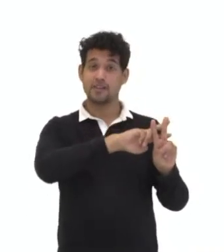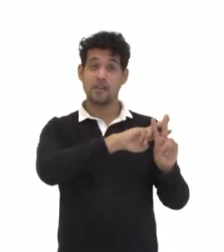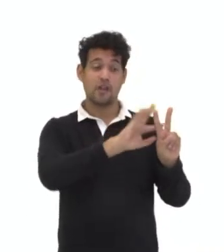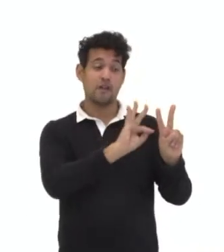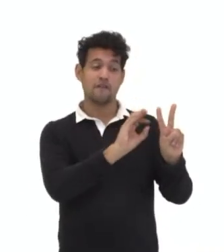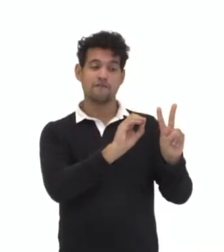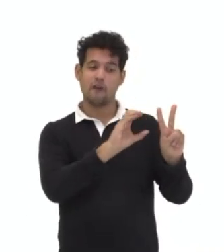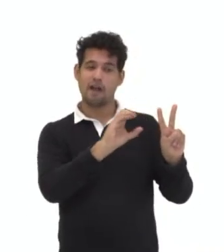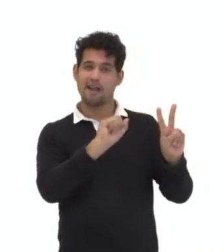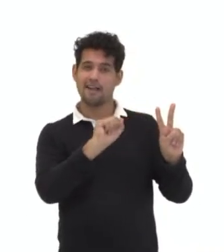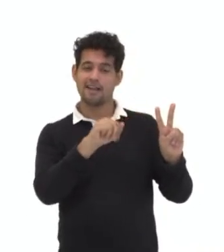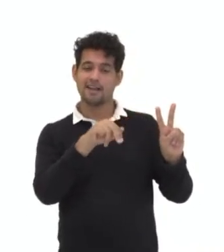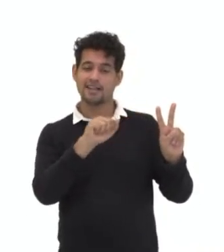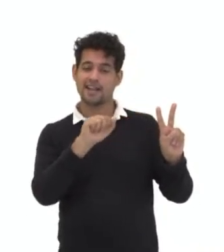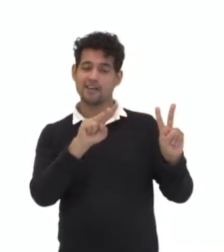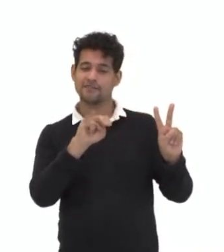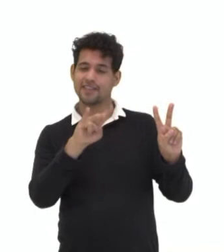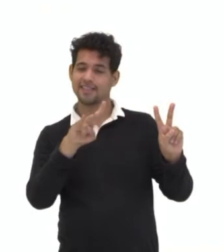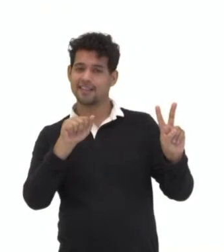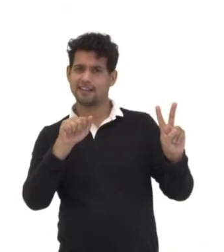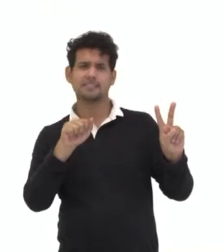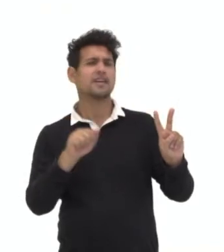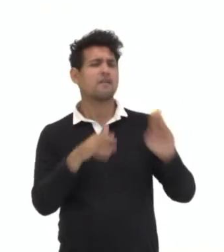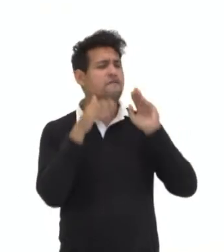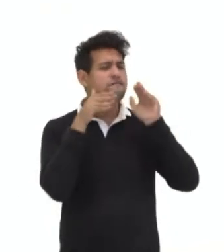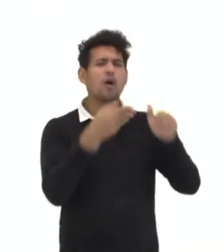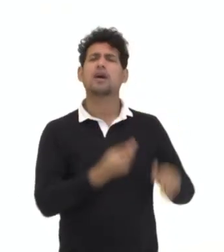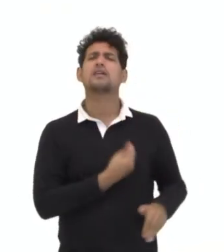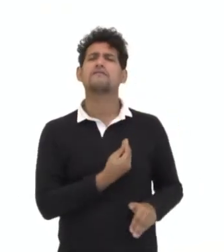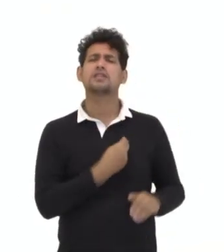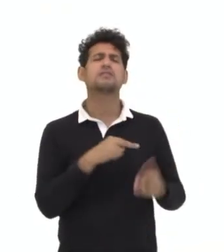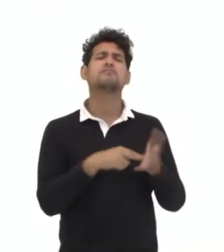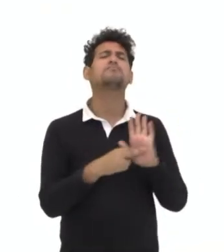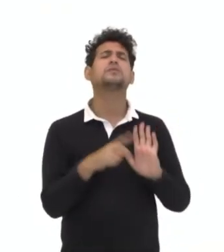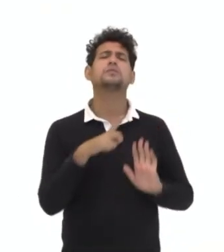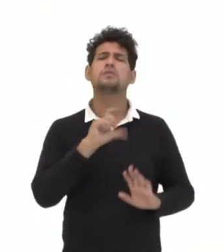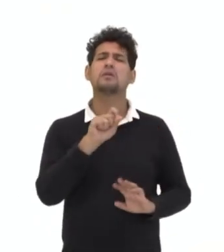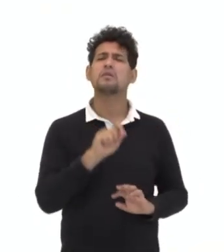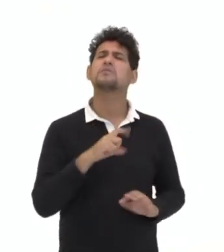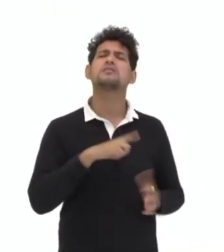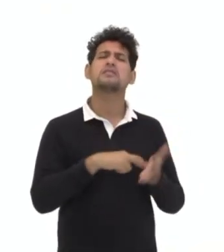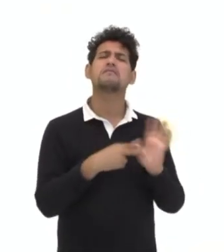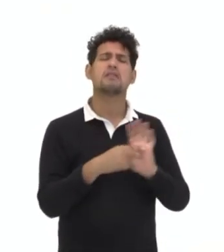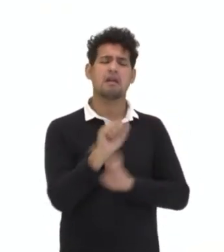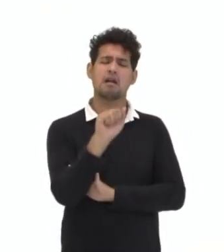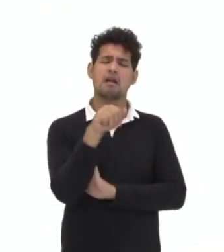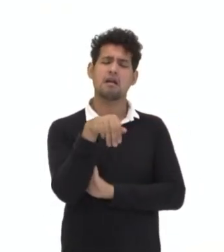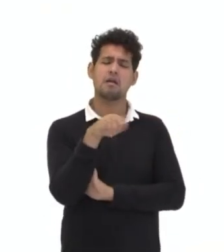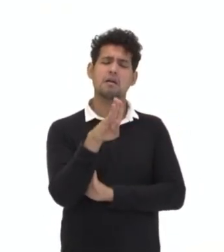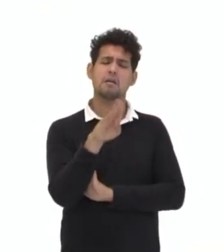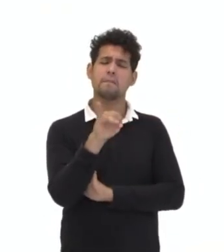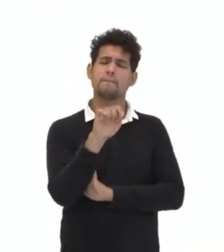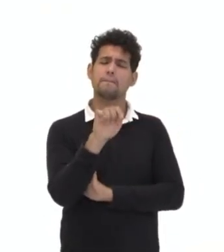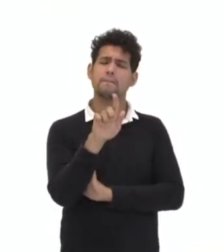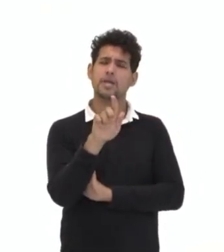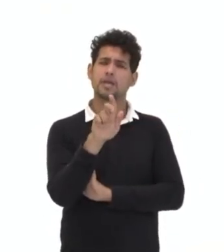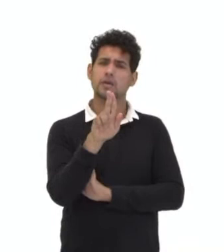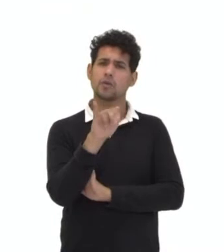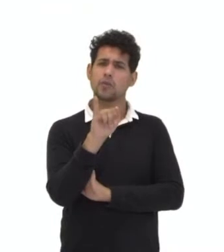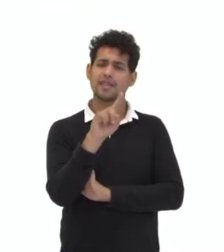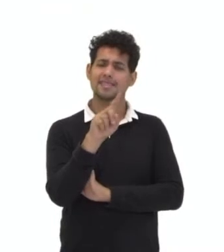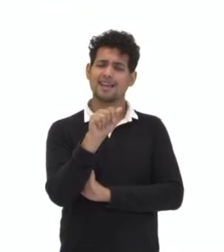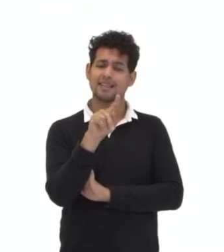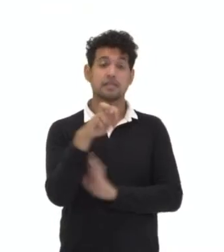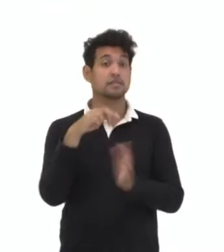#foca na vida. Essa expressão possui uma ambiguidade. O que é uma ambiguidade, professora? É um duplo sentido. Então,